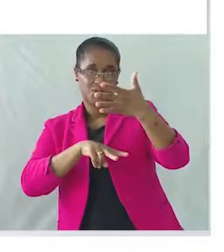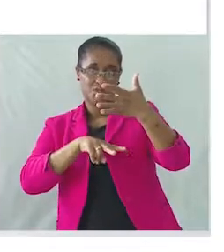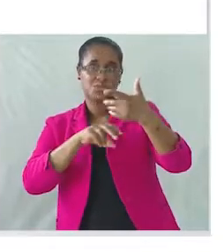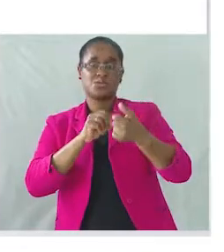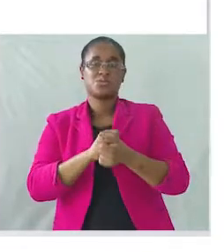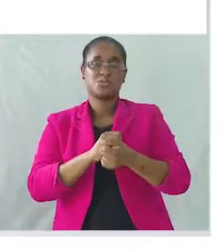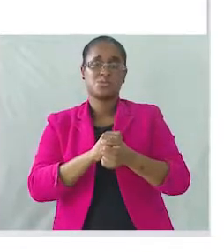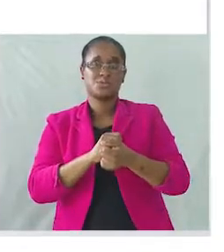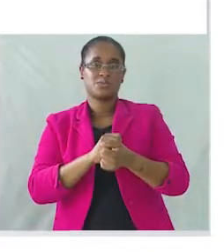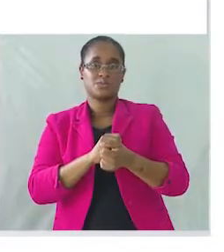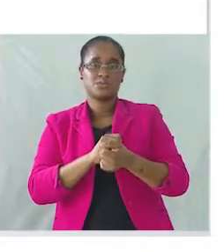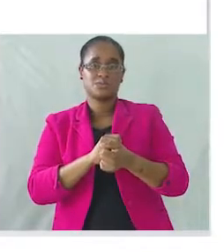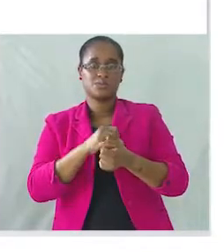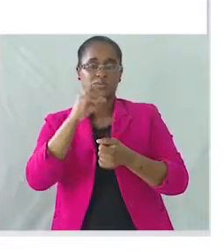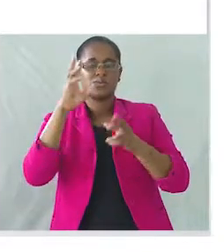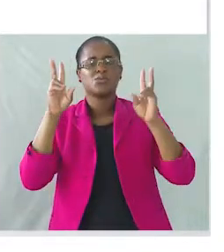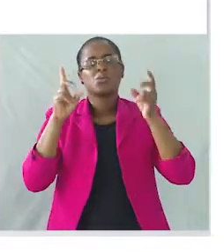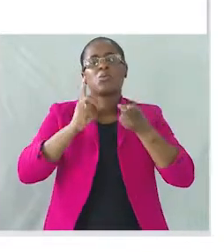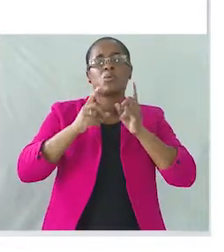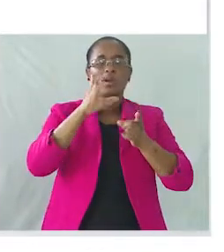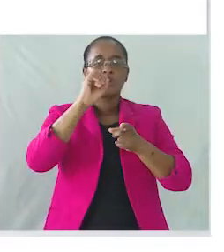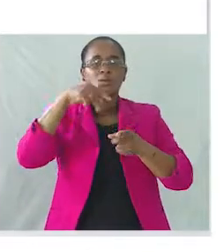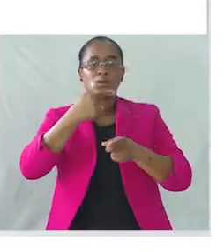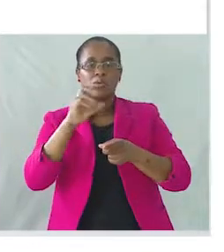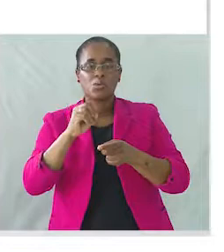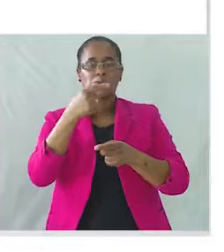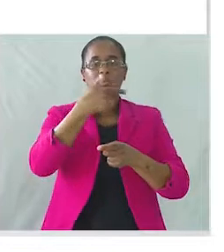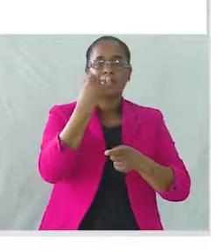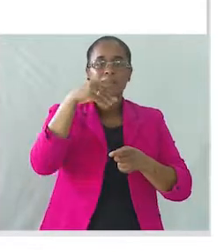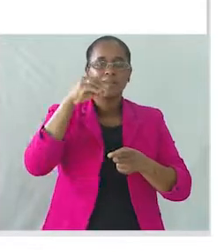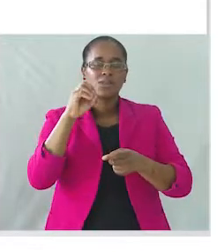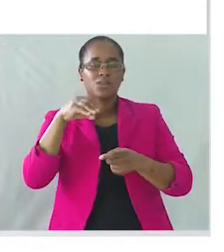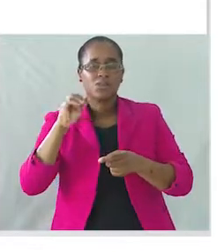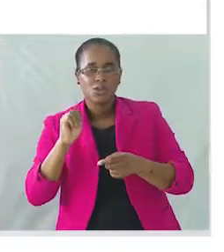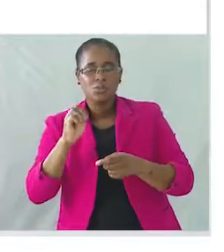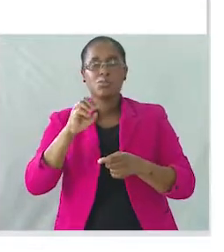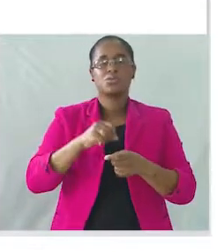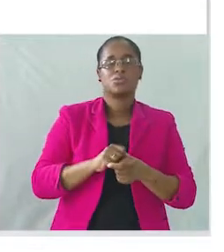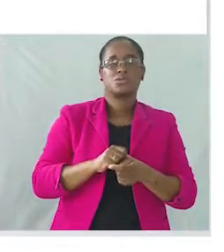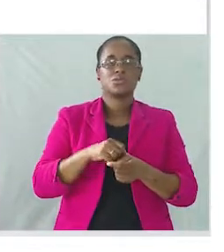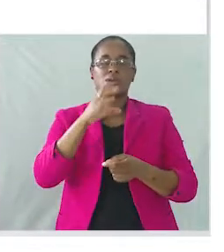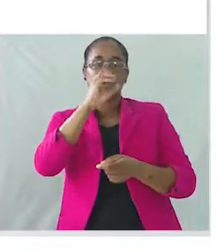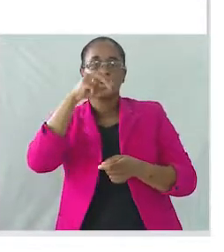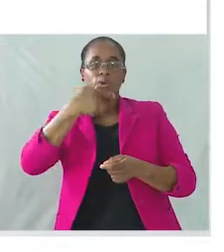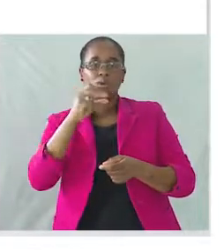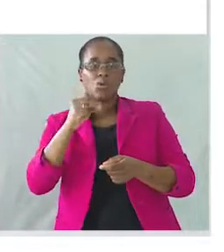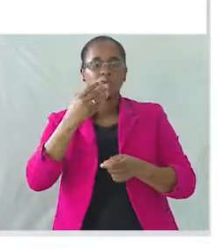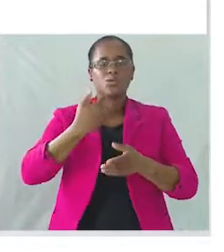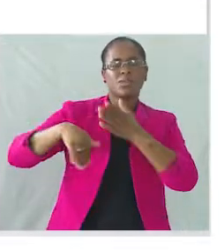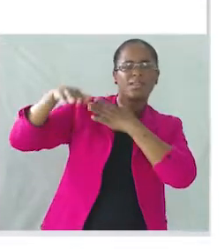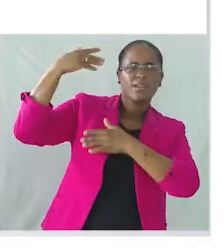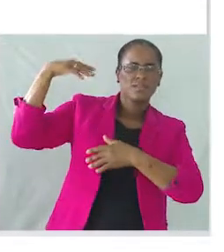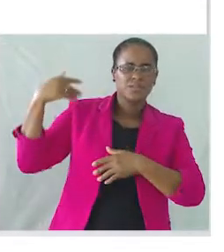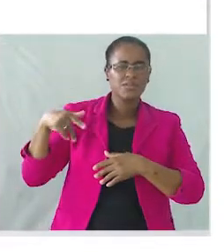texto, conceito de conto, tipos de conto, o conto tradicional, que é o que